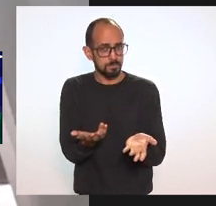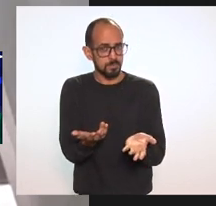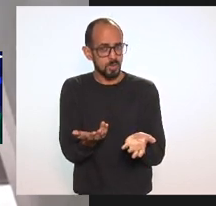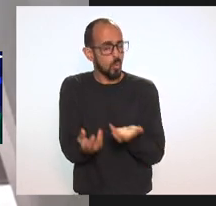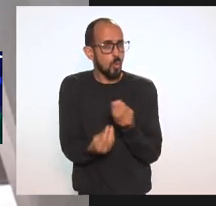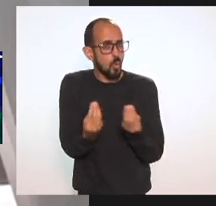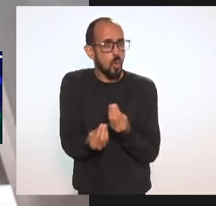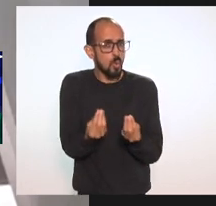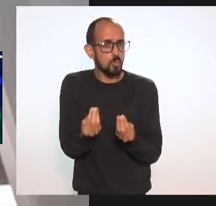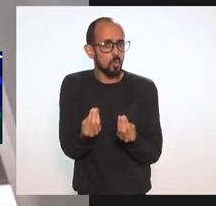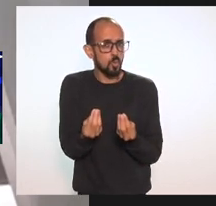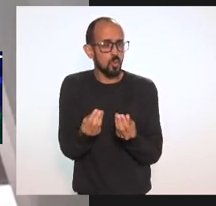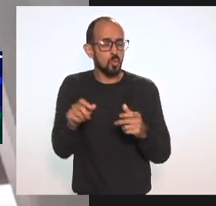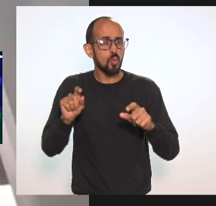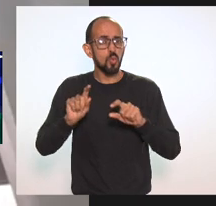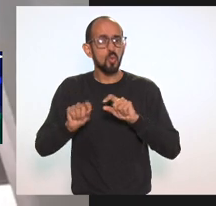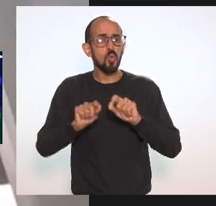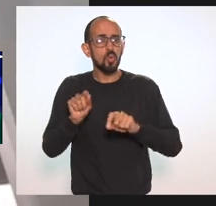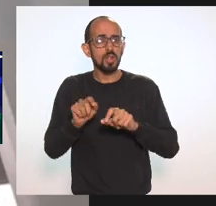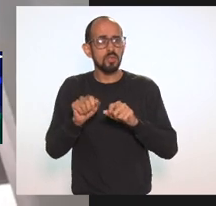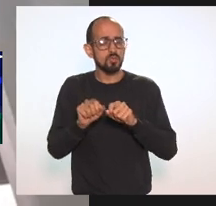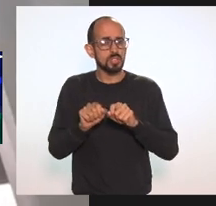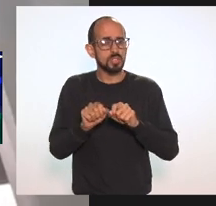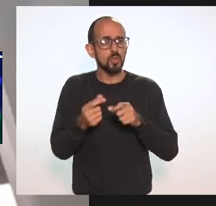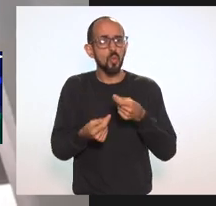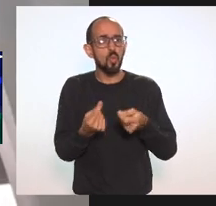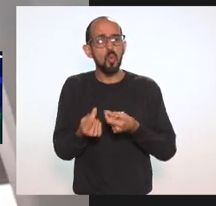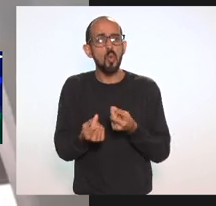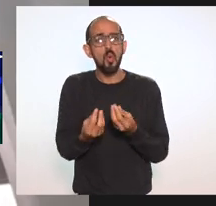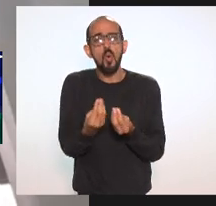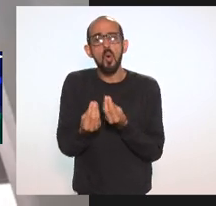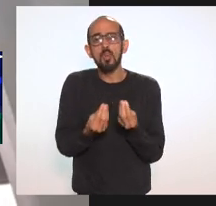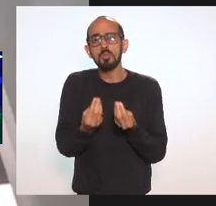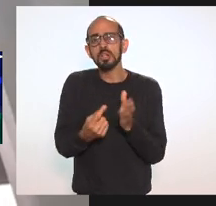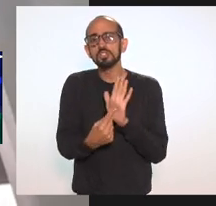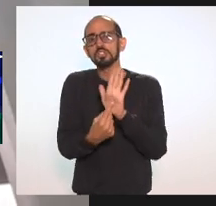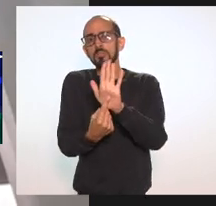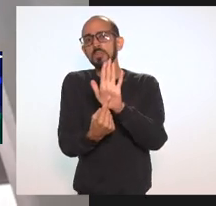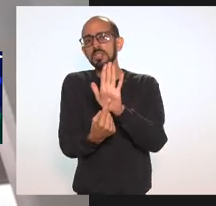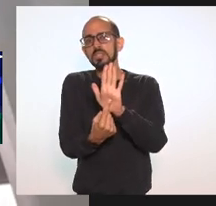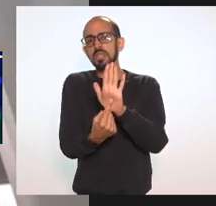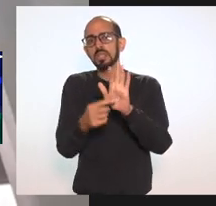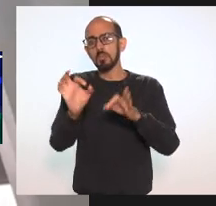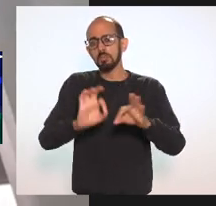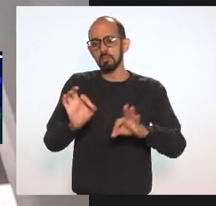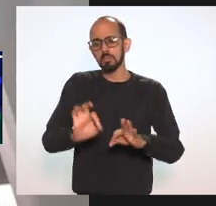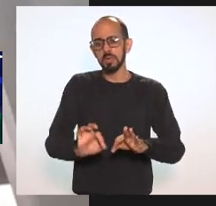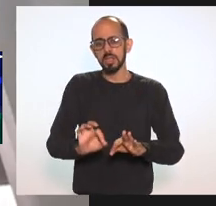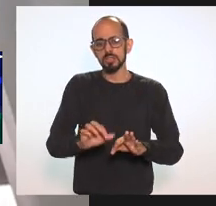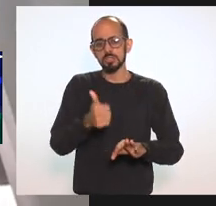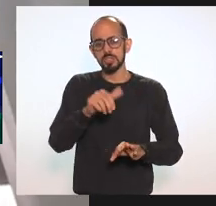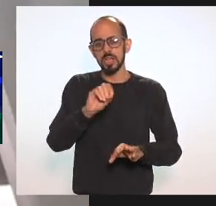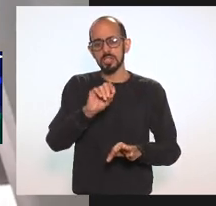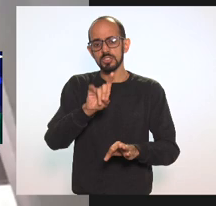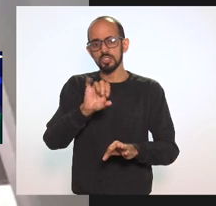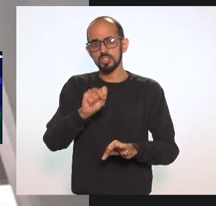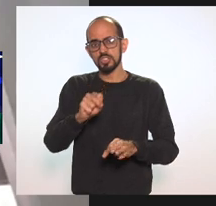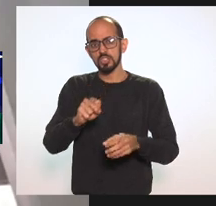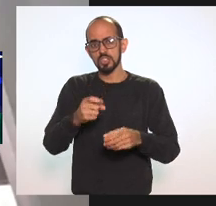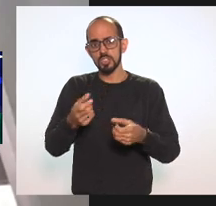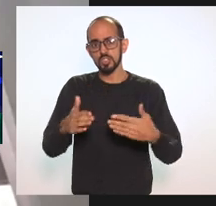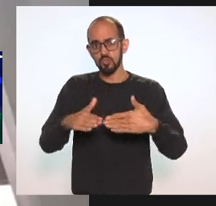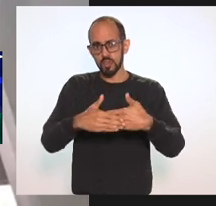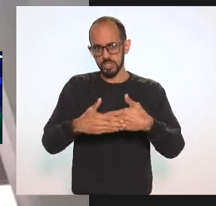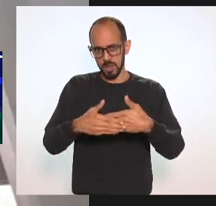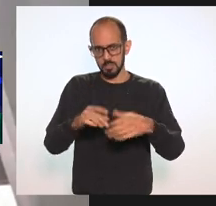evitado como que a gente apresenta um plano de dez dias de restrições severas Lock Down